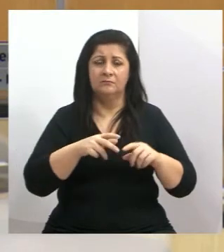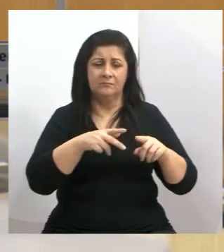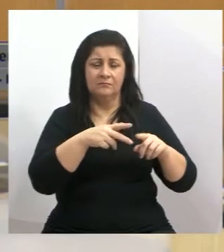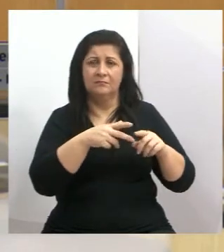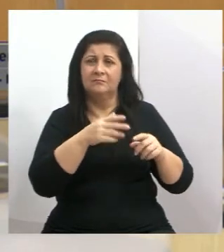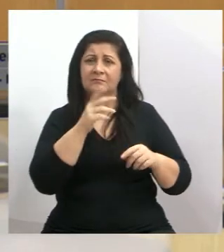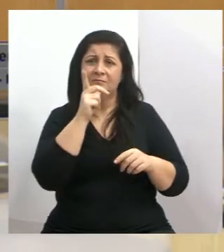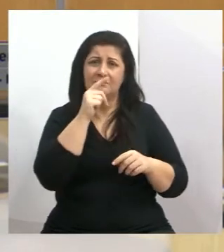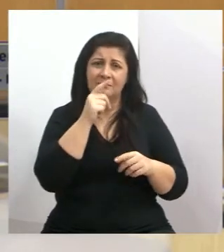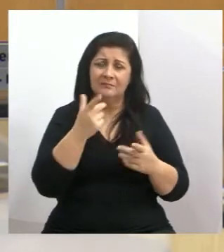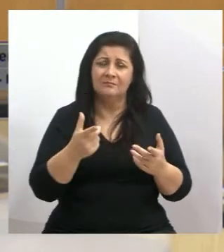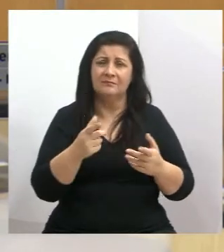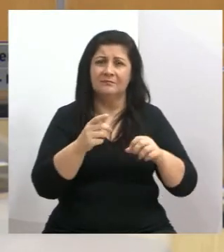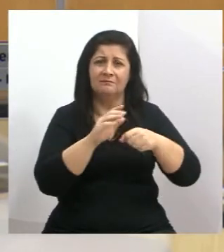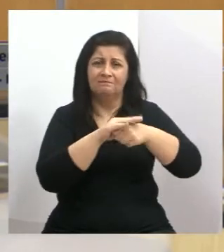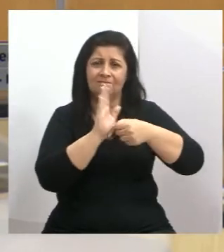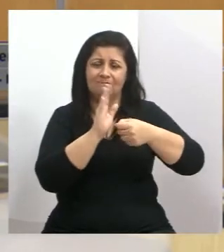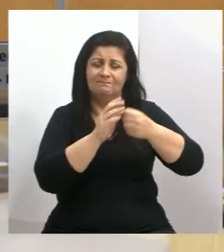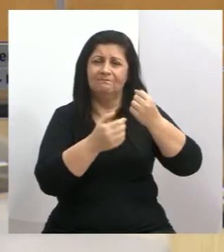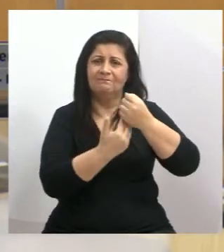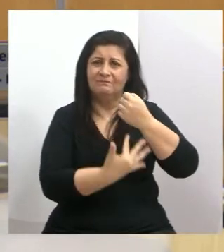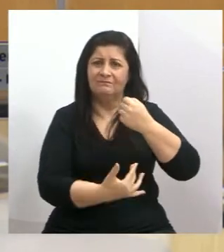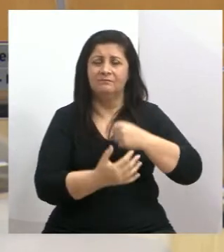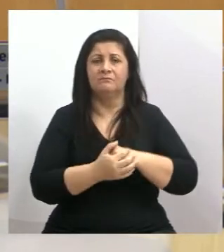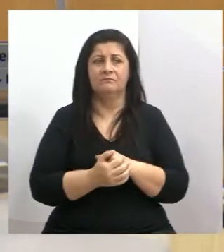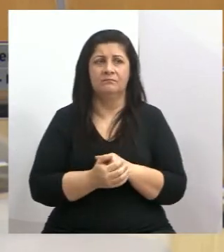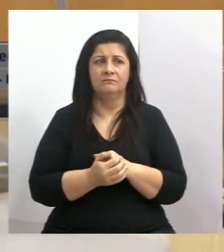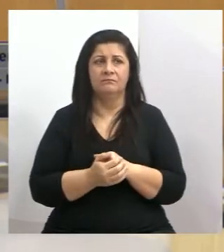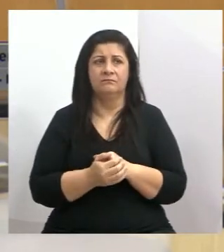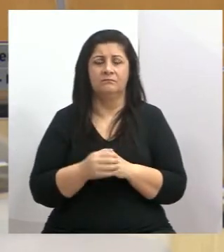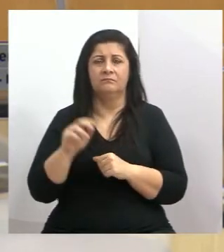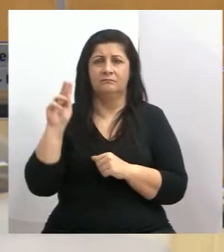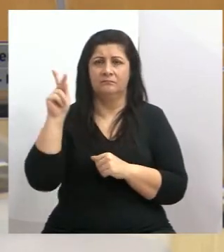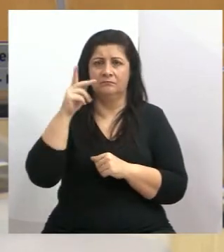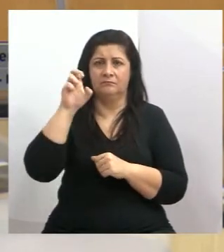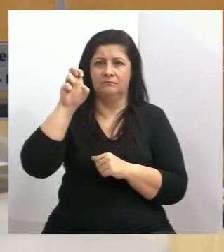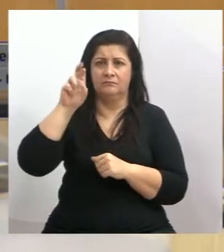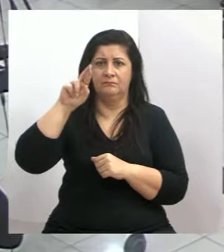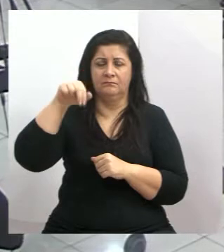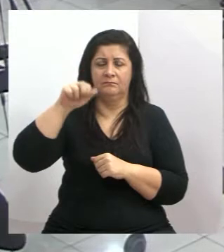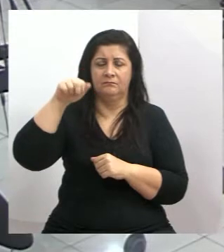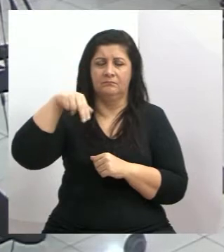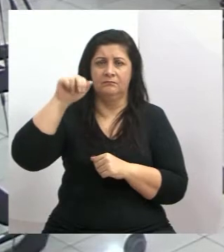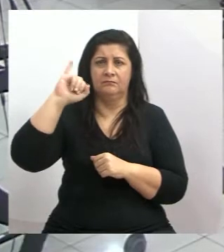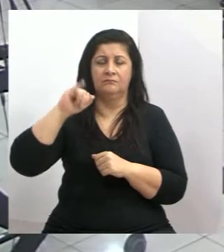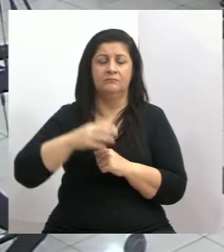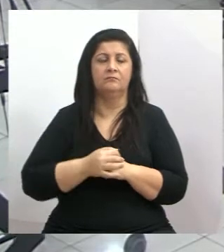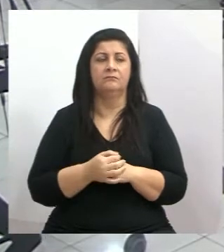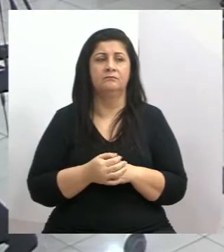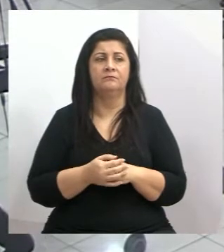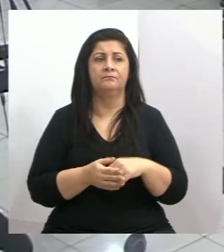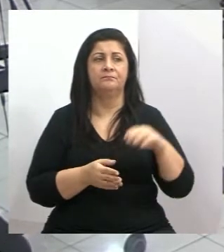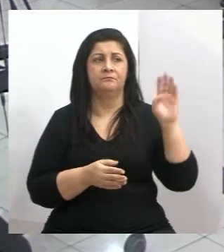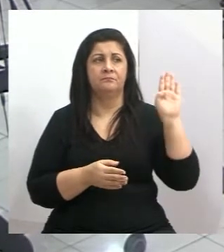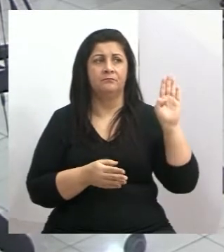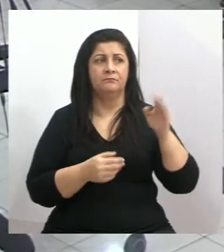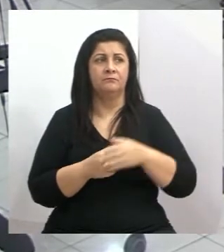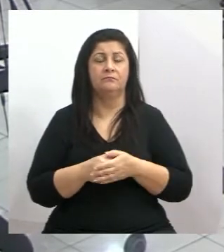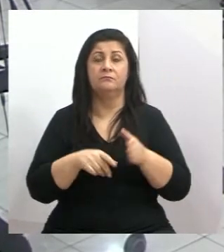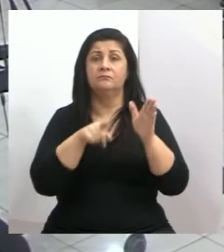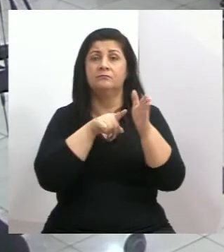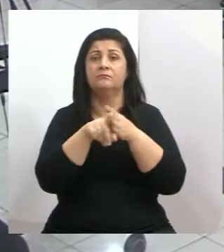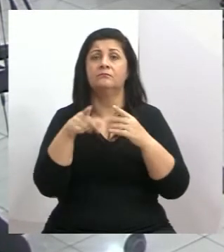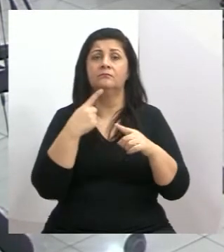saneamento autoria Vereador Ernani Barretos é votação seu presente seu presidente eu fiz esse pedido de informações